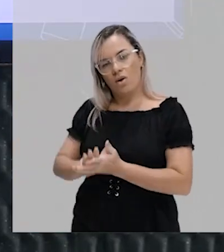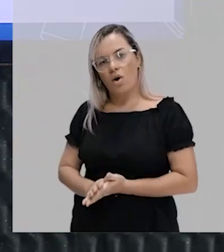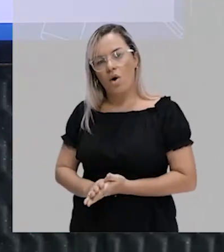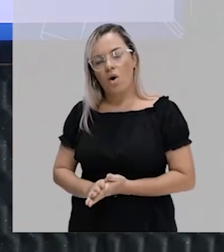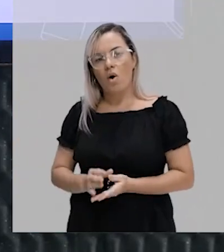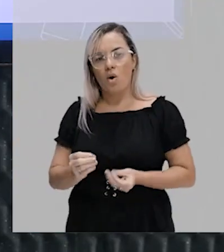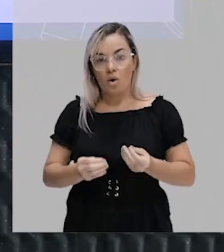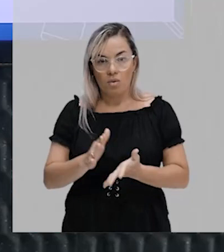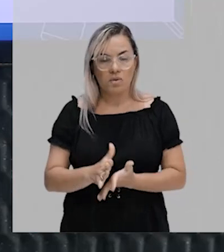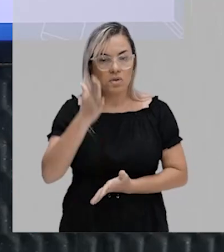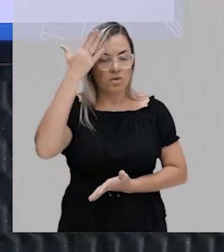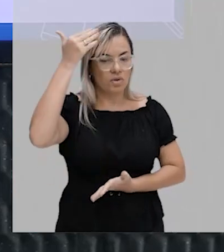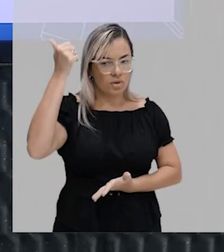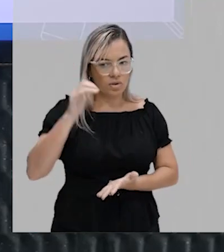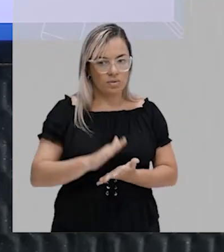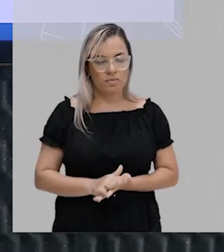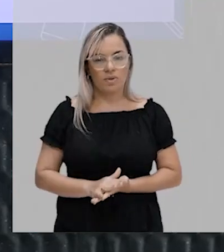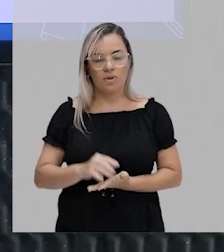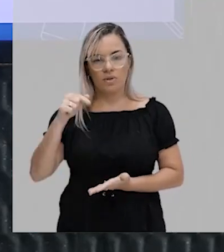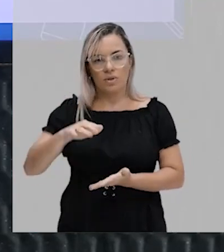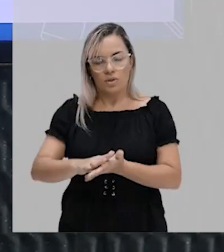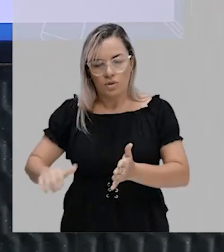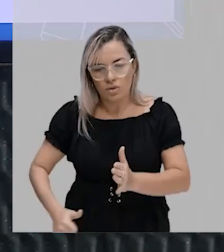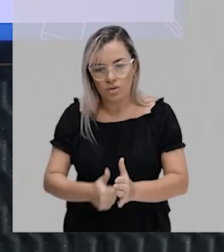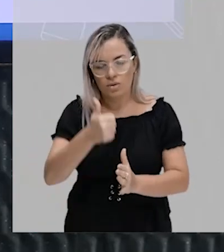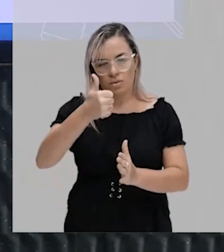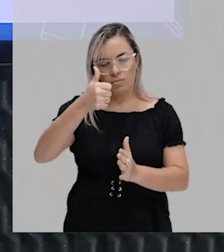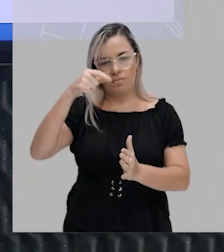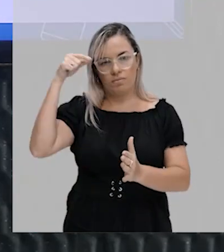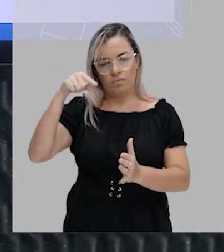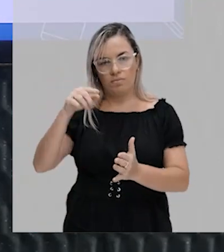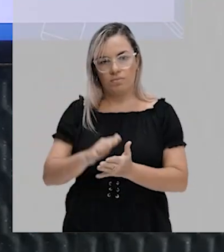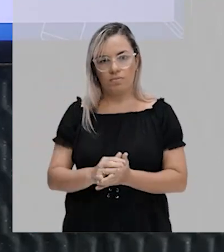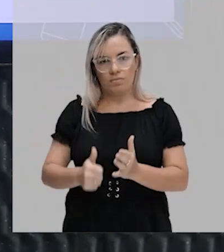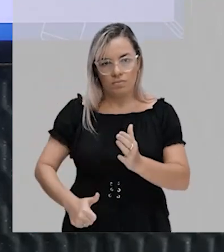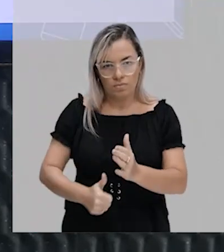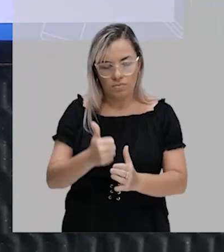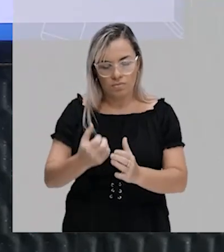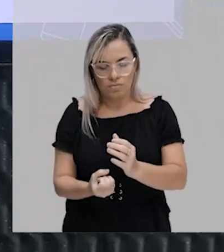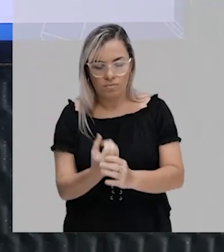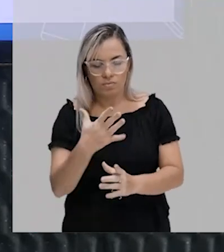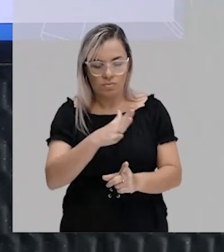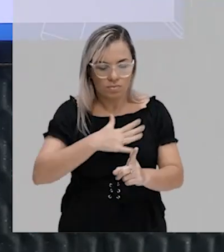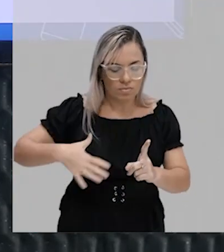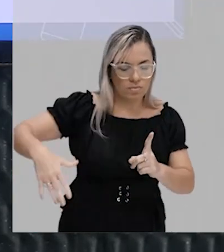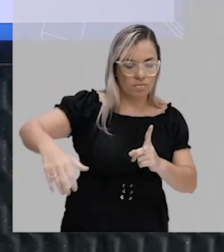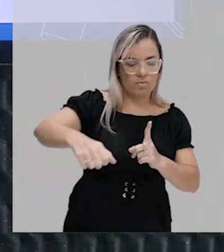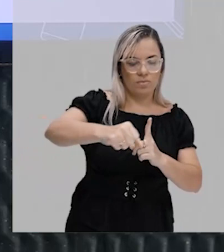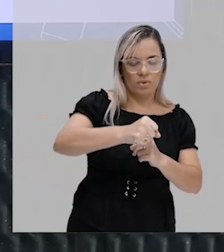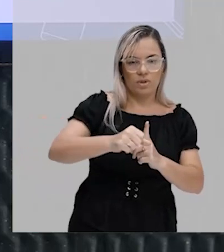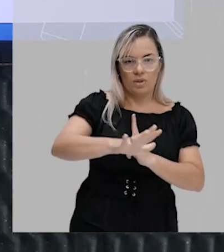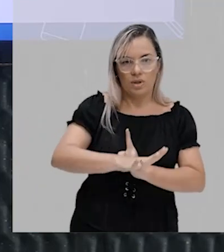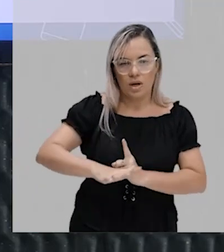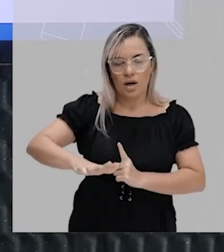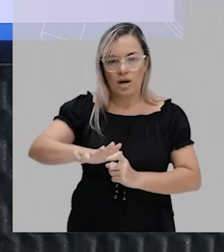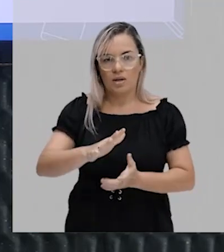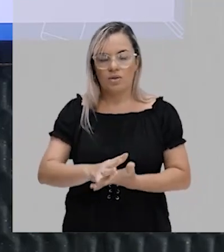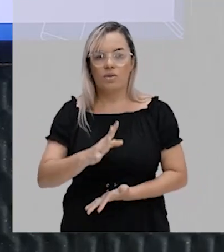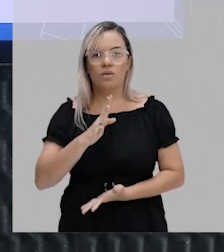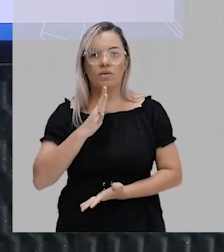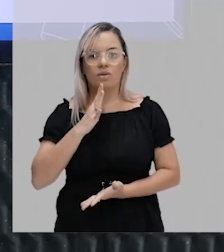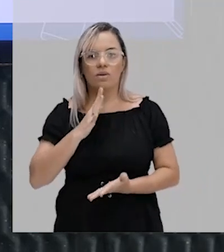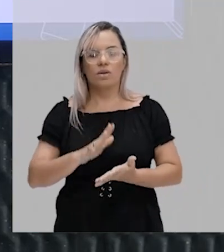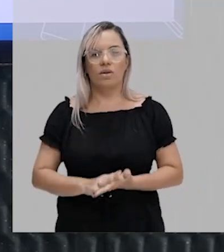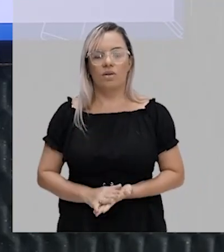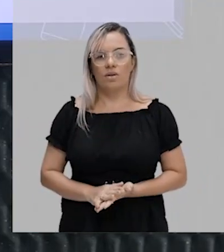sabem, Émile Durkheim é considerado um dos precursores, um dos fundadores da sociologia como área do conhecimento. Então a